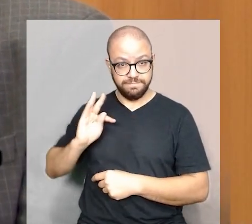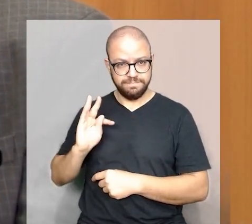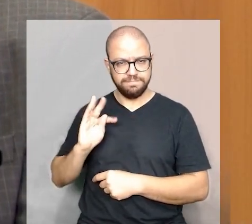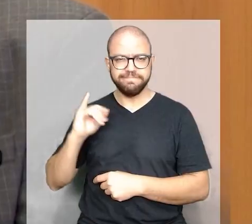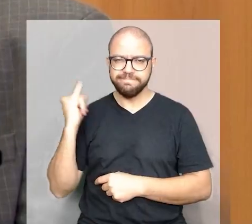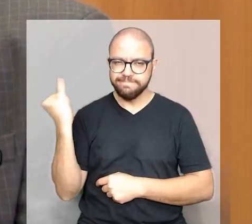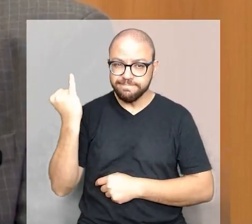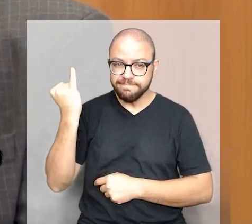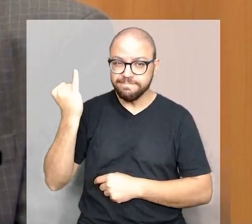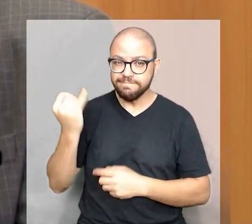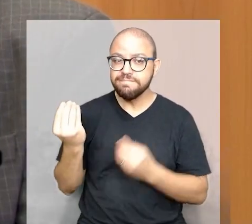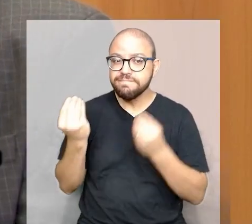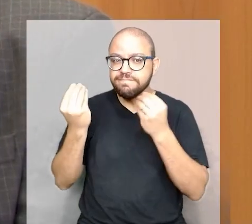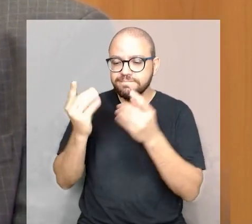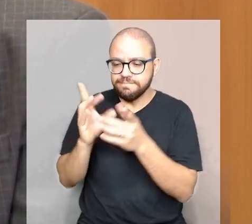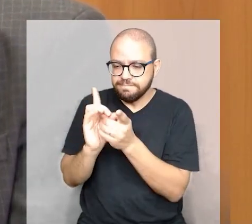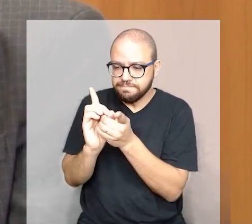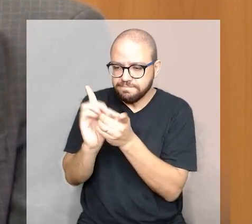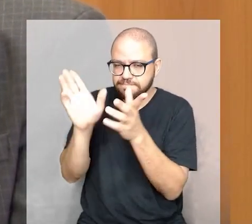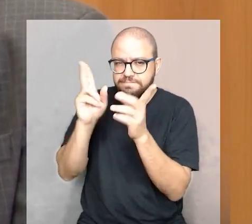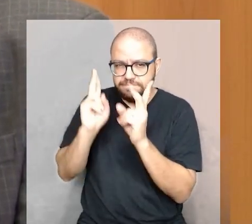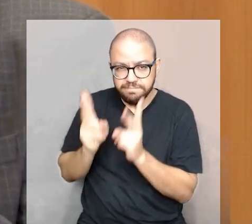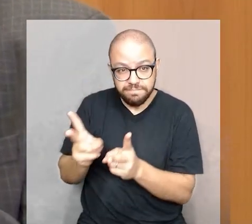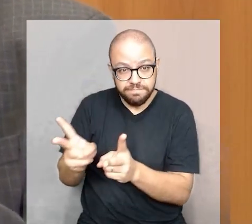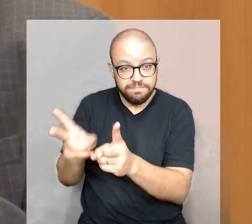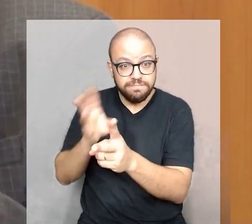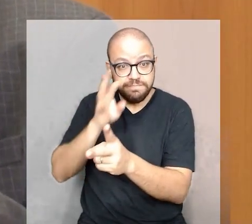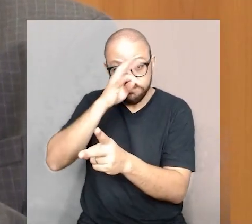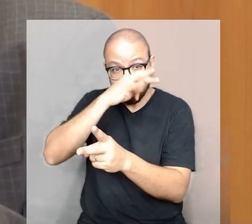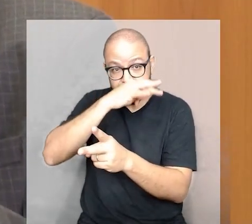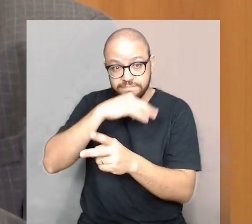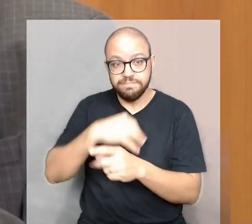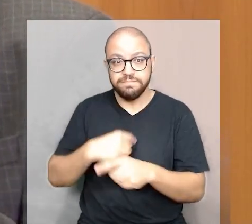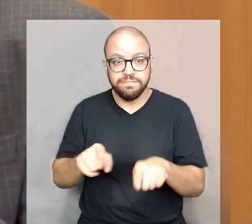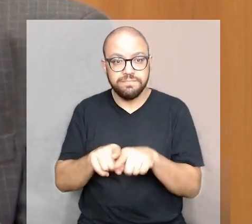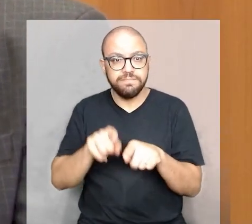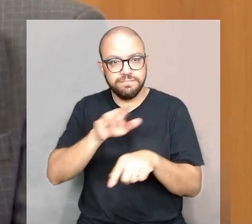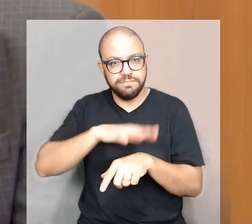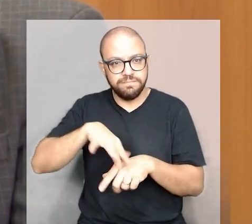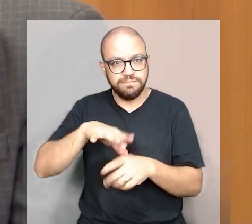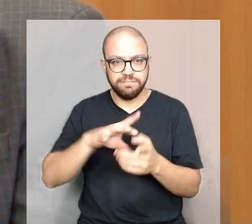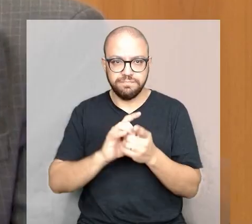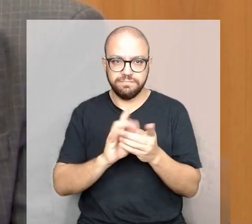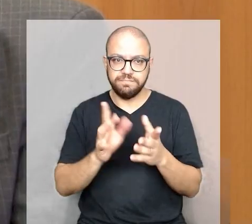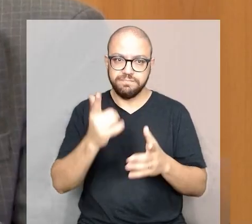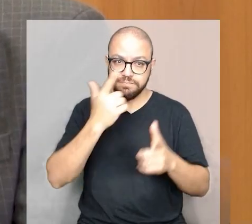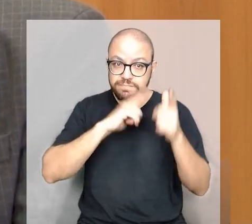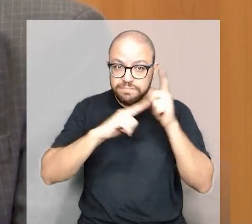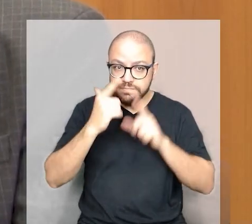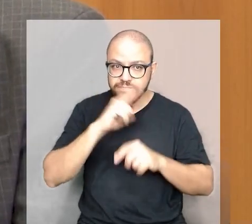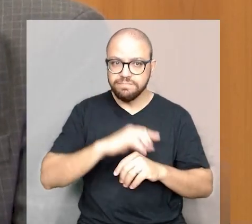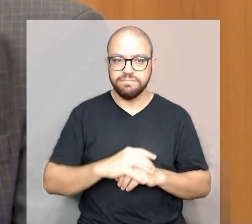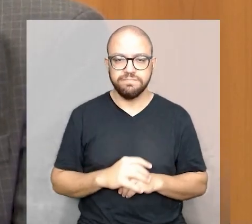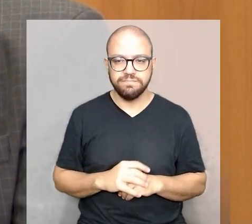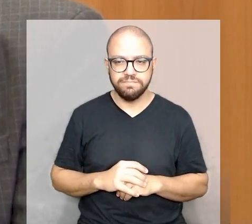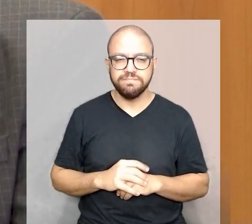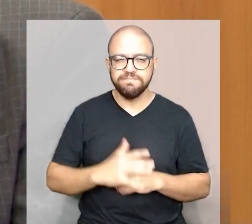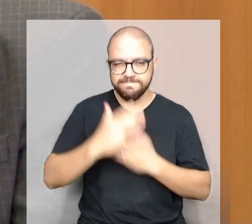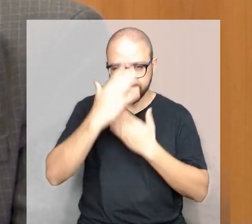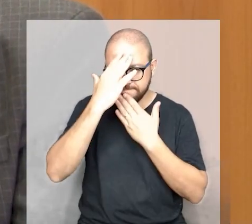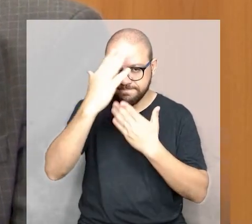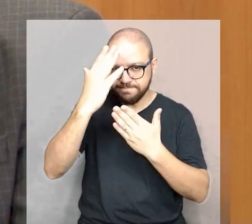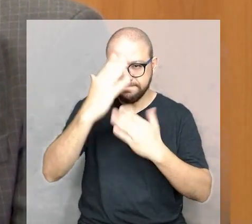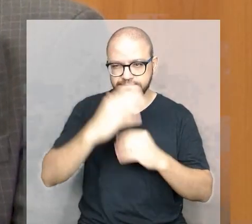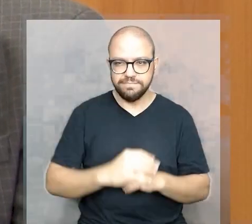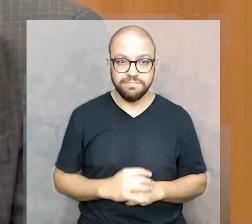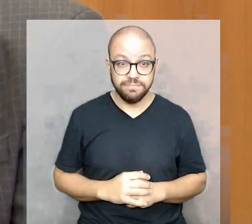órgão importante para a consolidação da democracia e da própria existência do Estado Democrático de Direito. Com certeza. Muito obrigada.